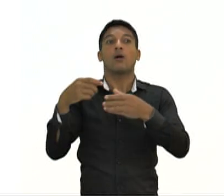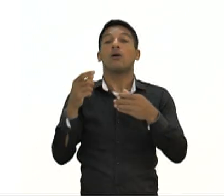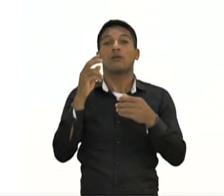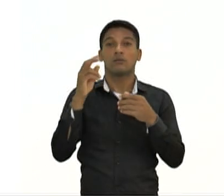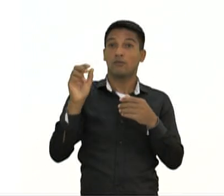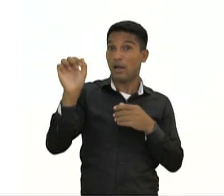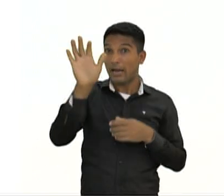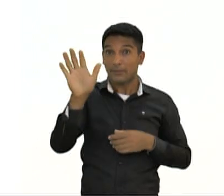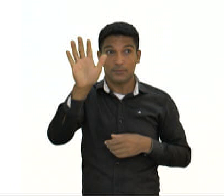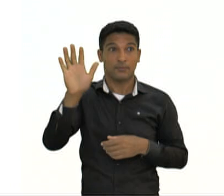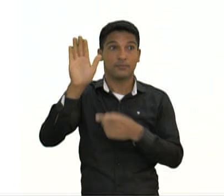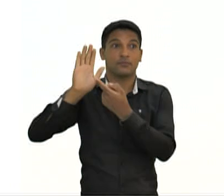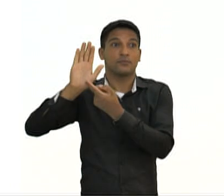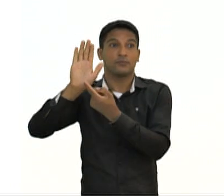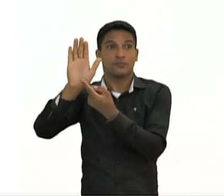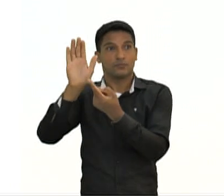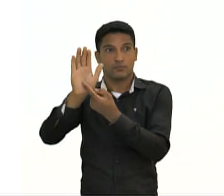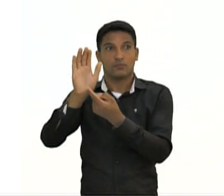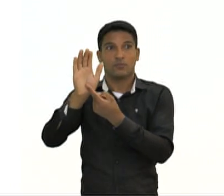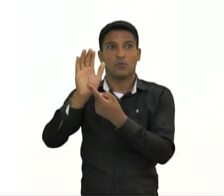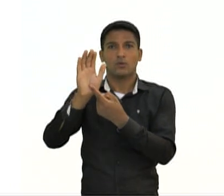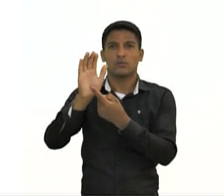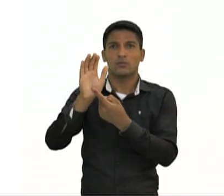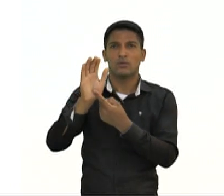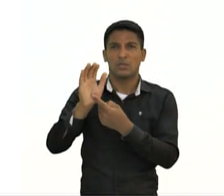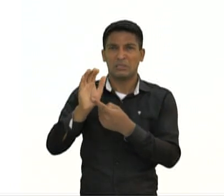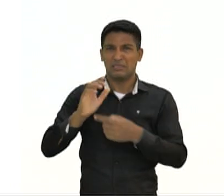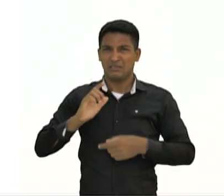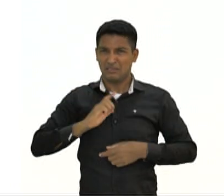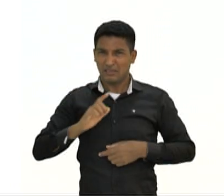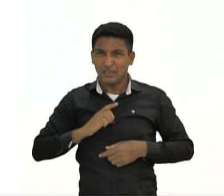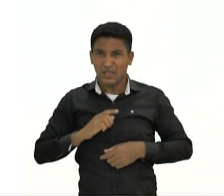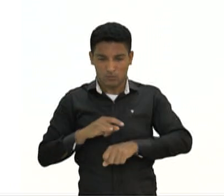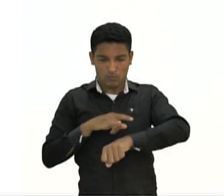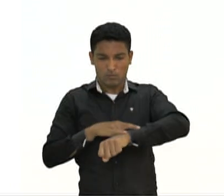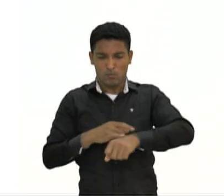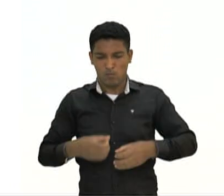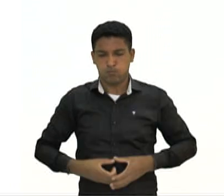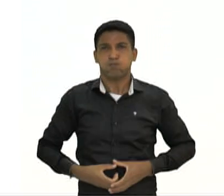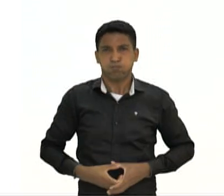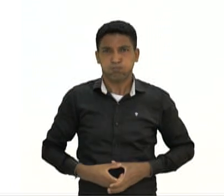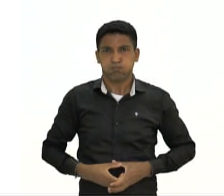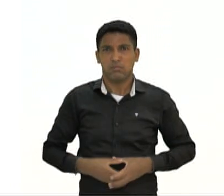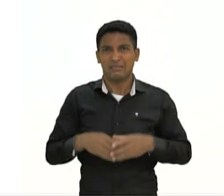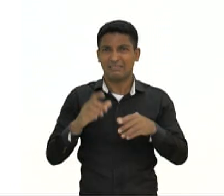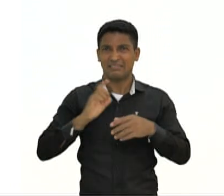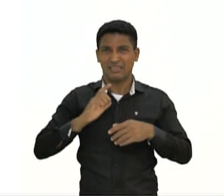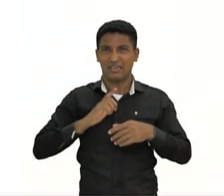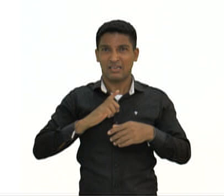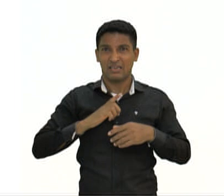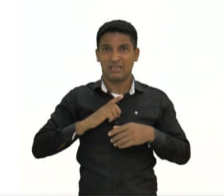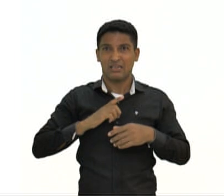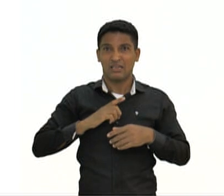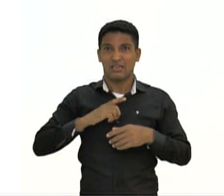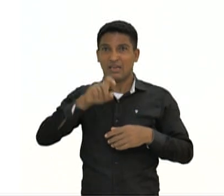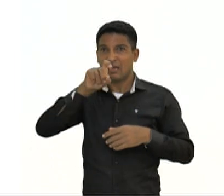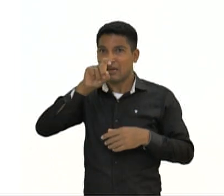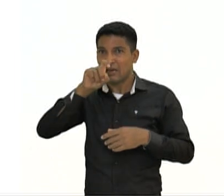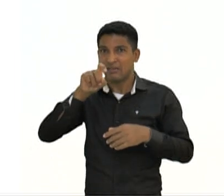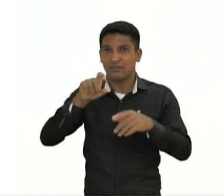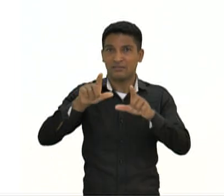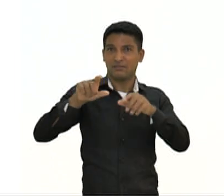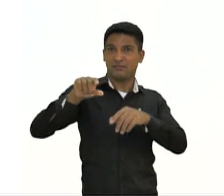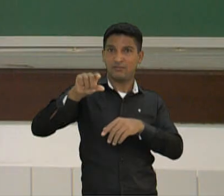Vocês conseguem perceber se existe presença de bexiga urinária? Qual que é a importância disso? Pessoal, a